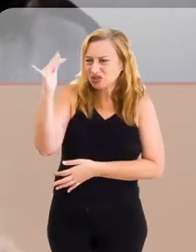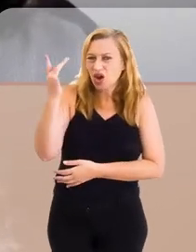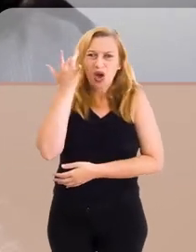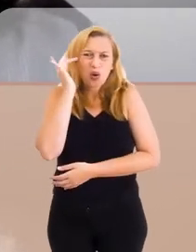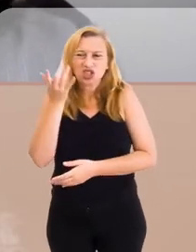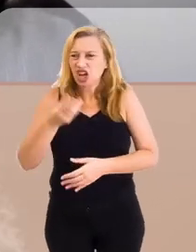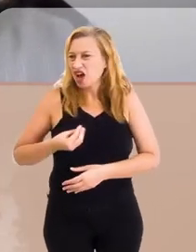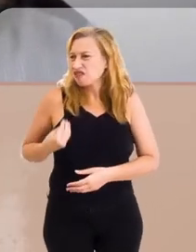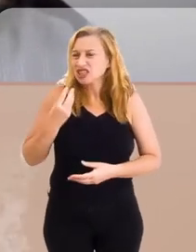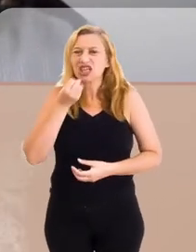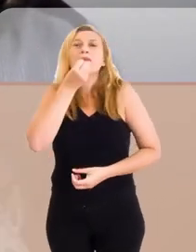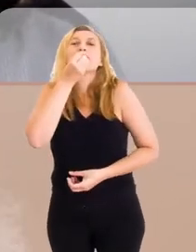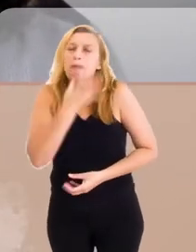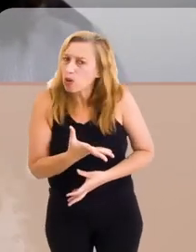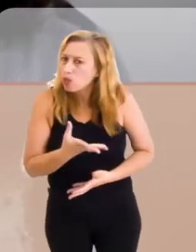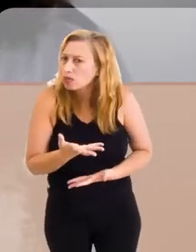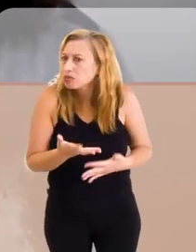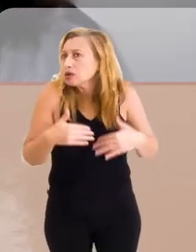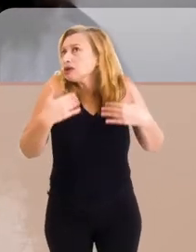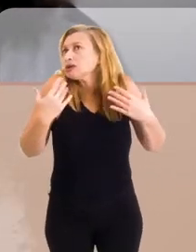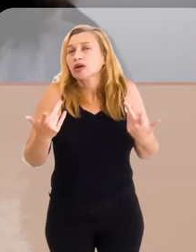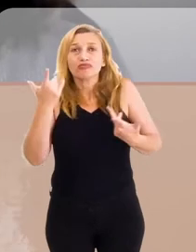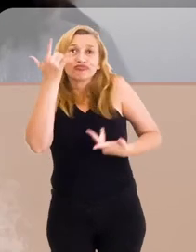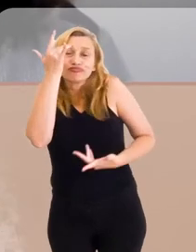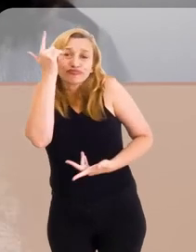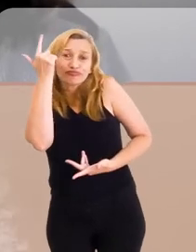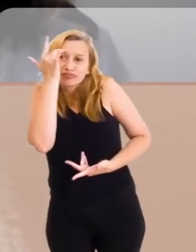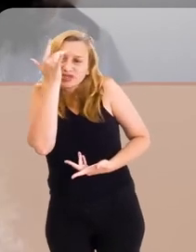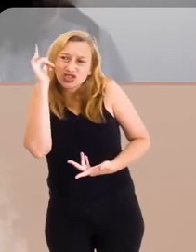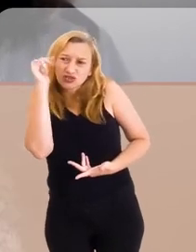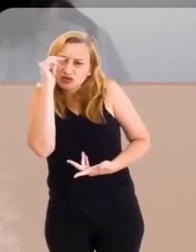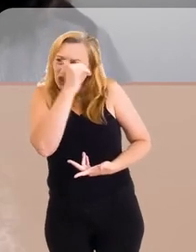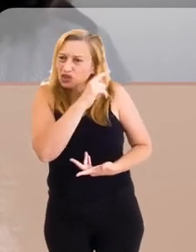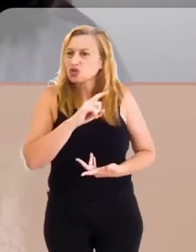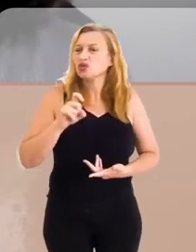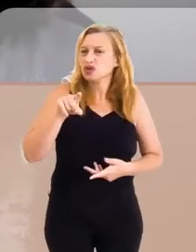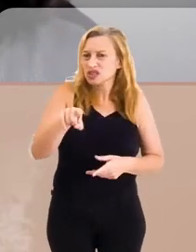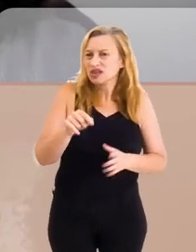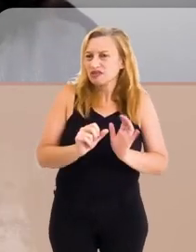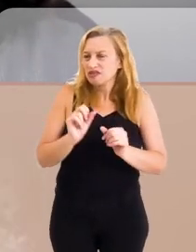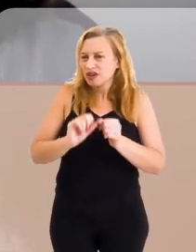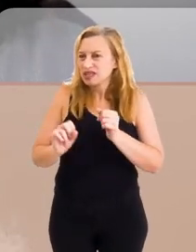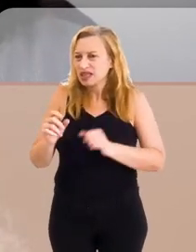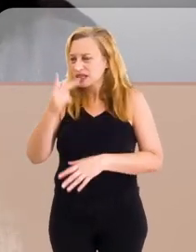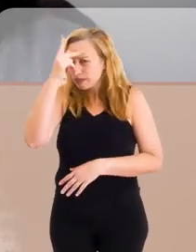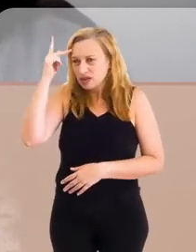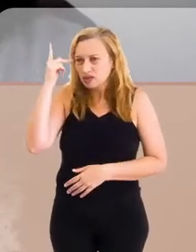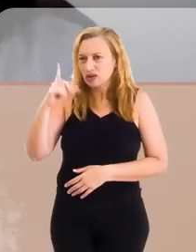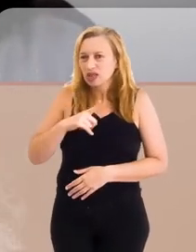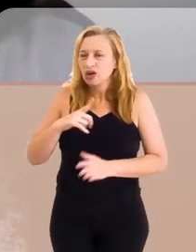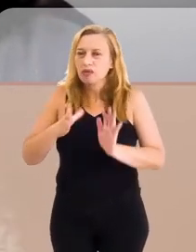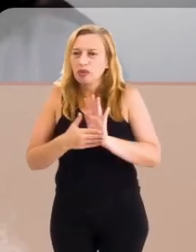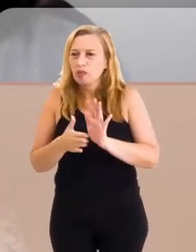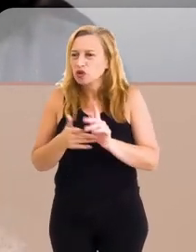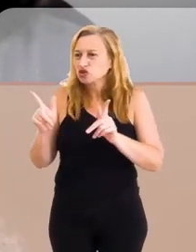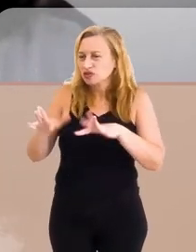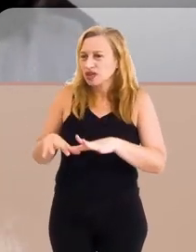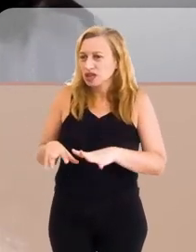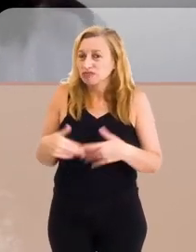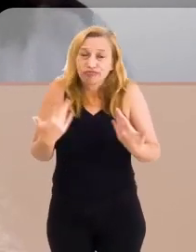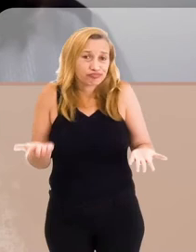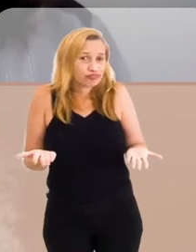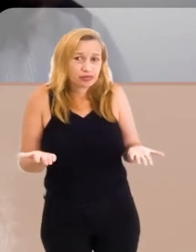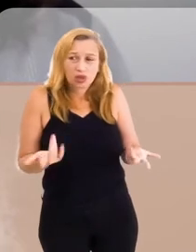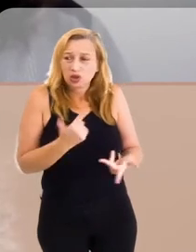nenhum, e estou achando que a vida está ótima do jeito que está, é muito difícil você convencer essa pessoa a criar um propósito humanista. Você